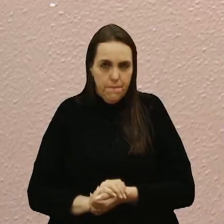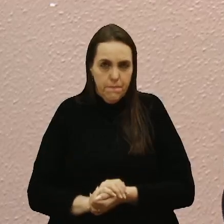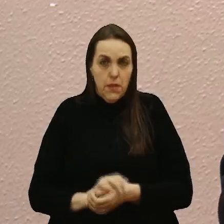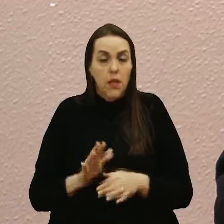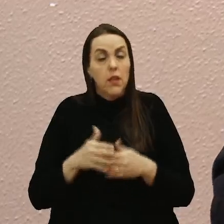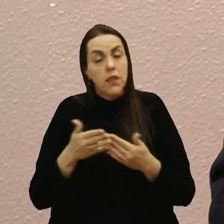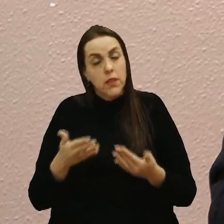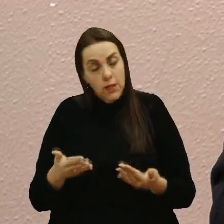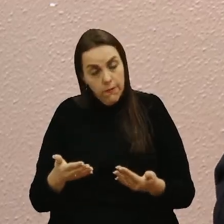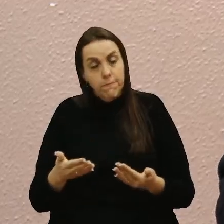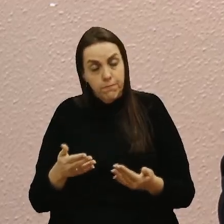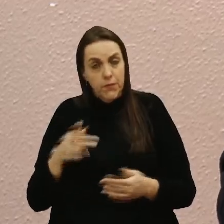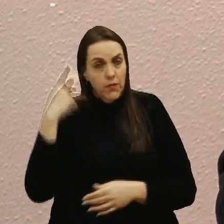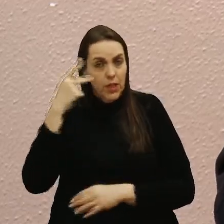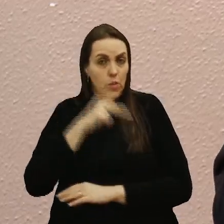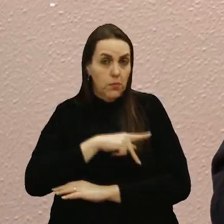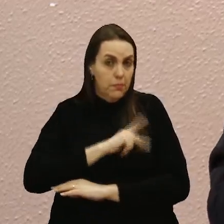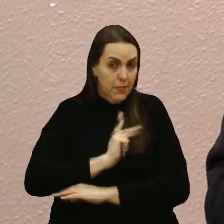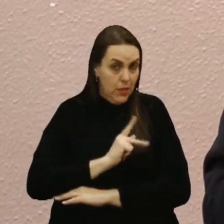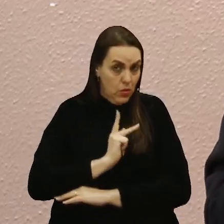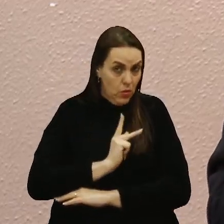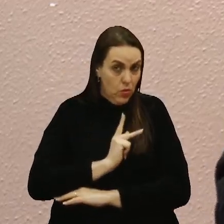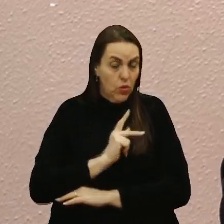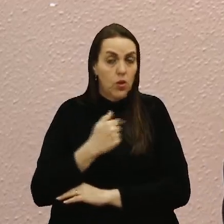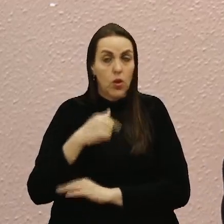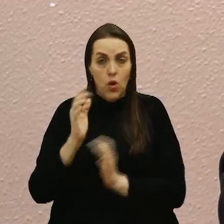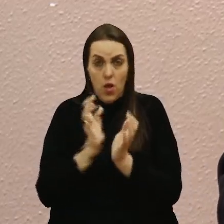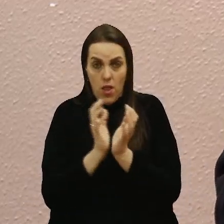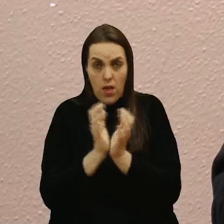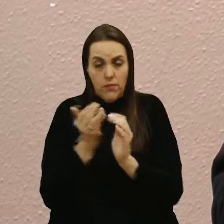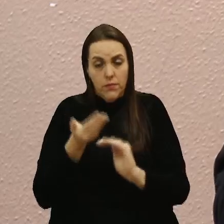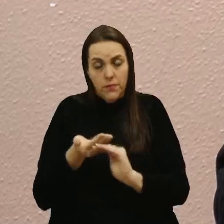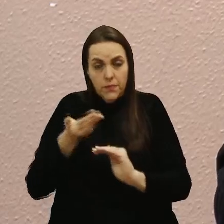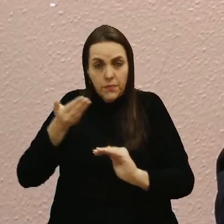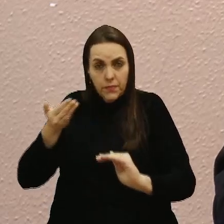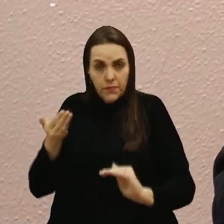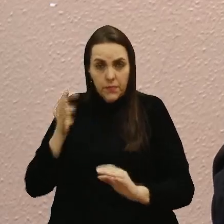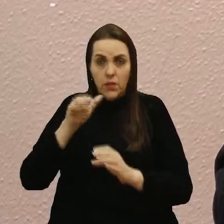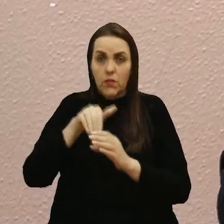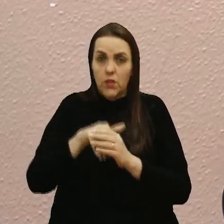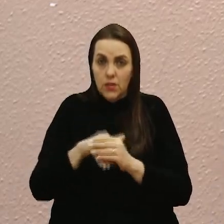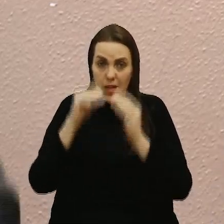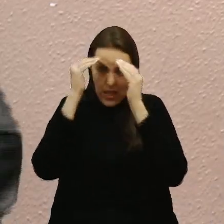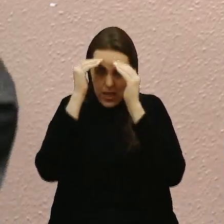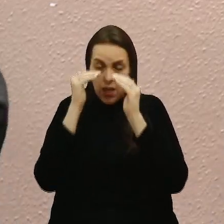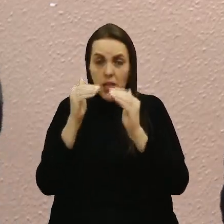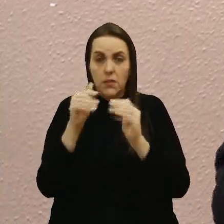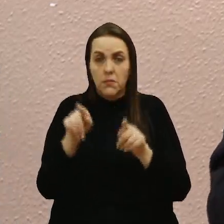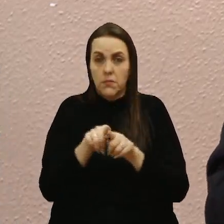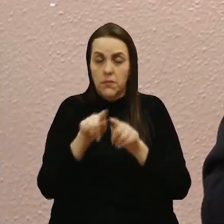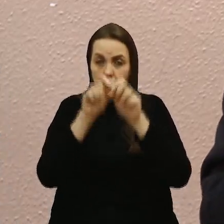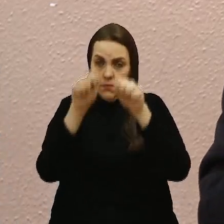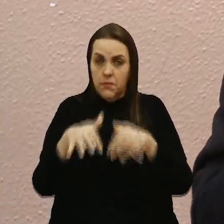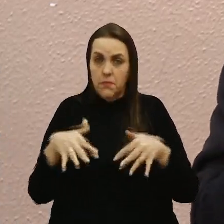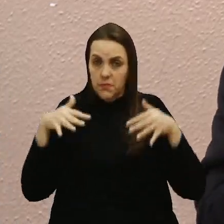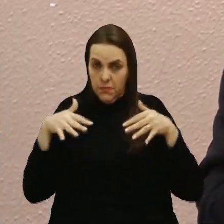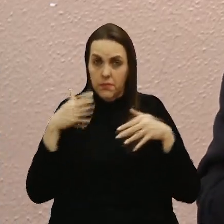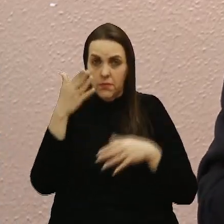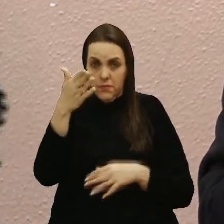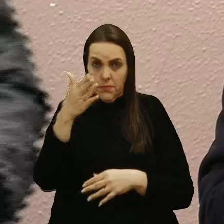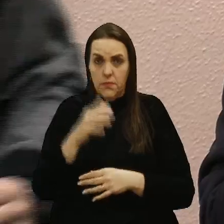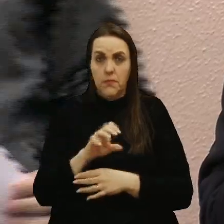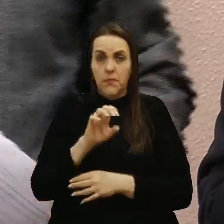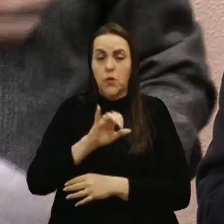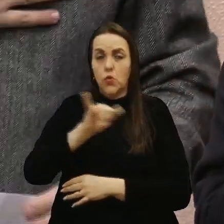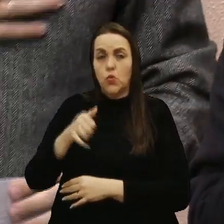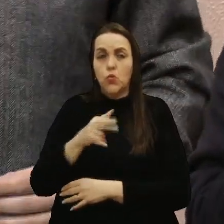isso, vereador Pedro e nobres colegas, nós vamos nos retirar dessa votação. Porque nós respeitamos, inclusive aqui no plenário, tem o Eduardo